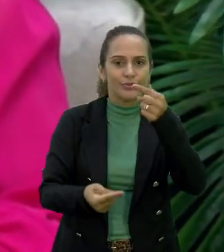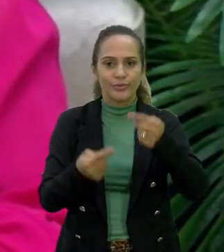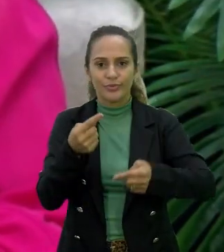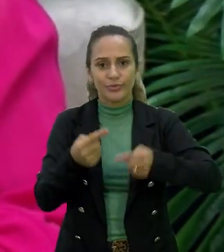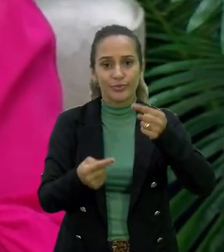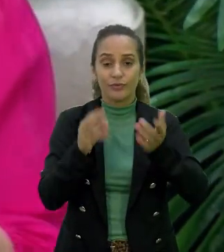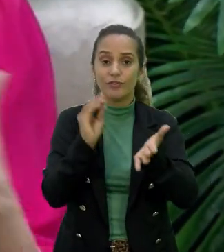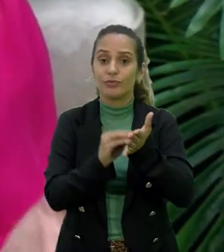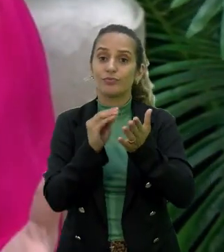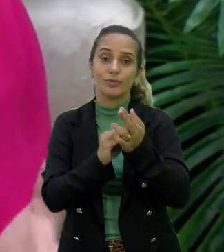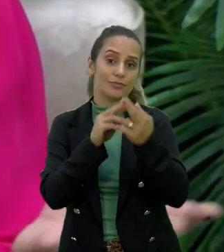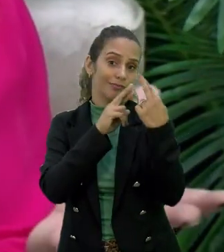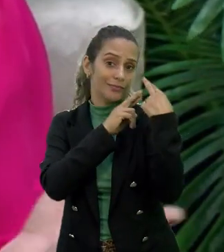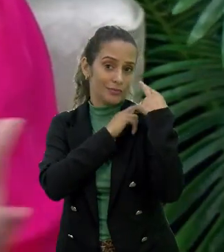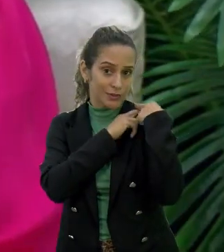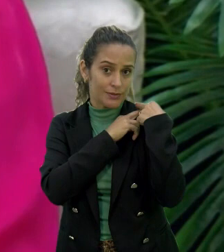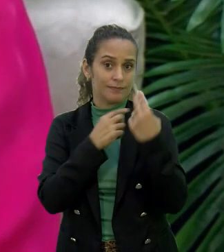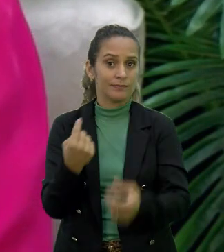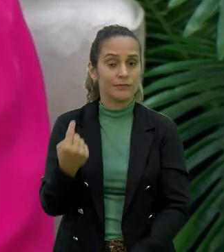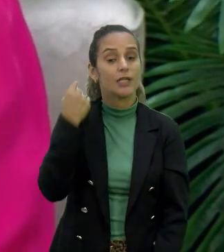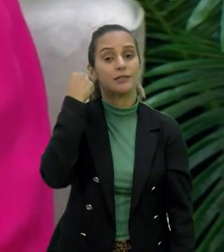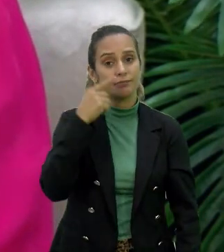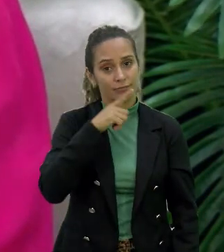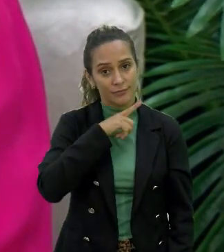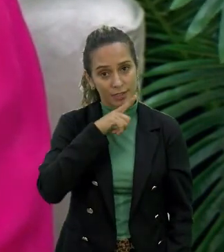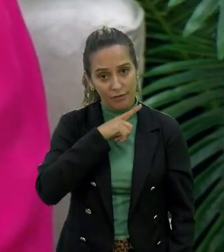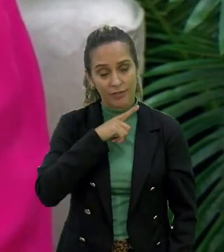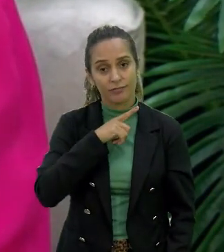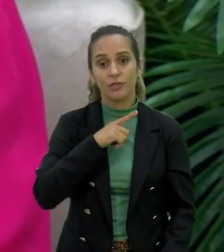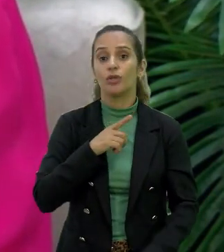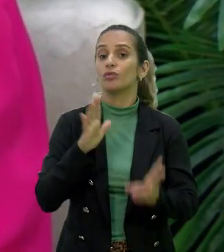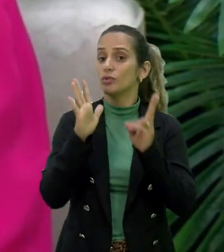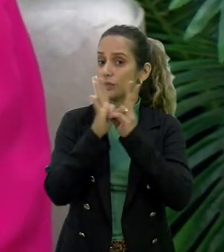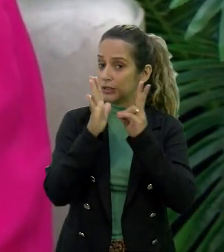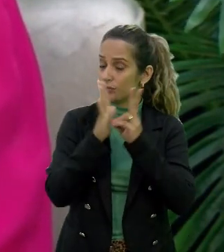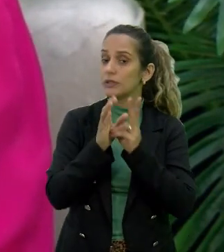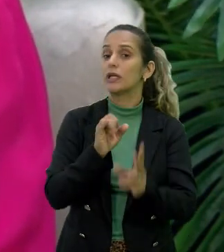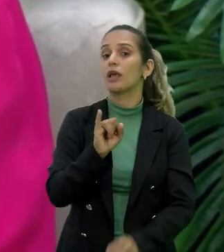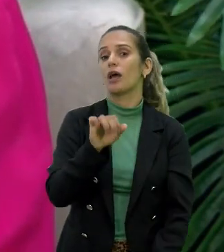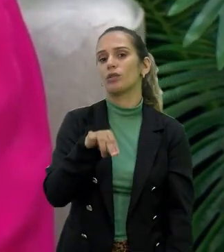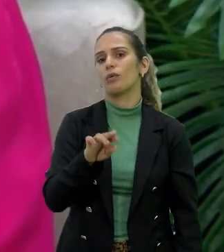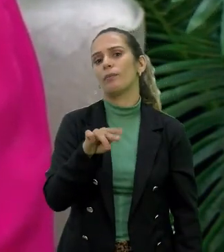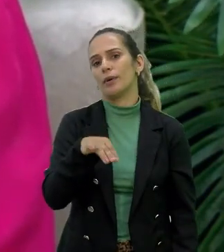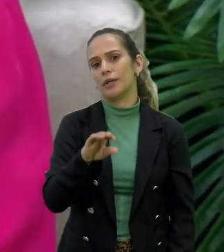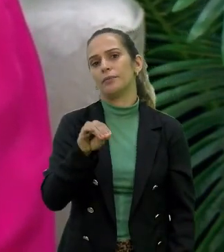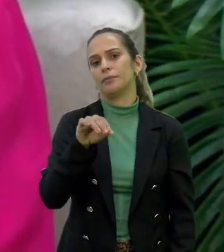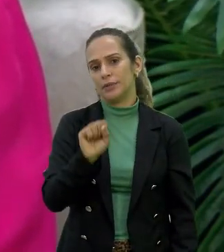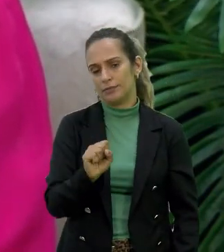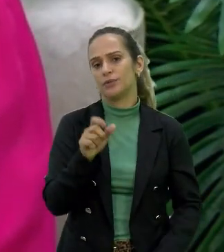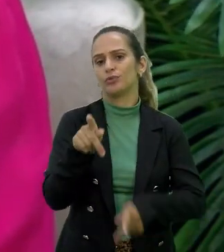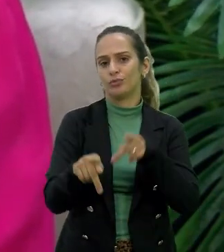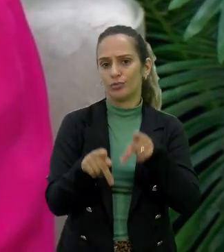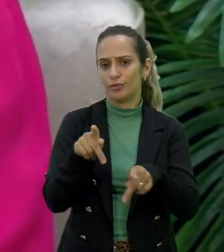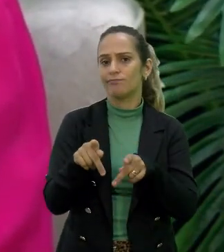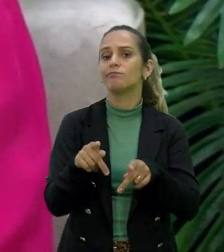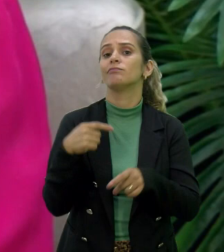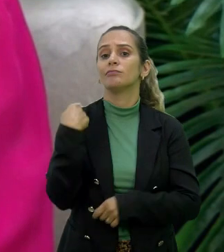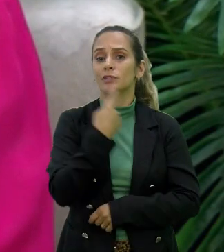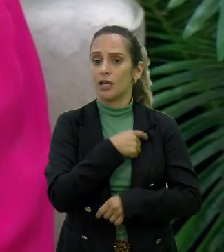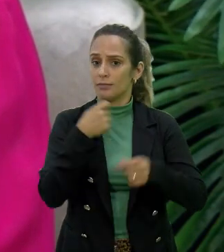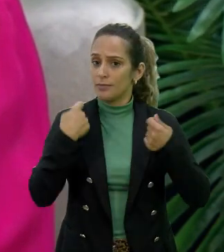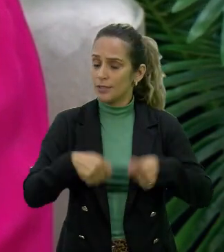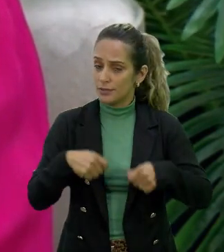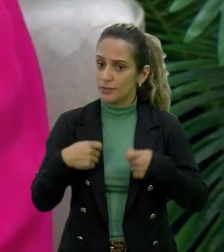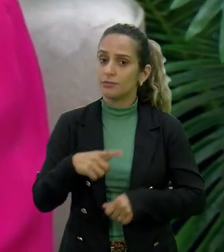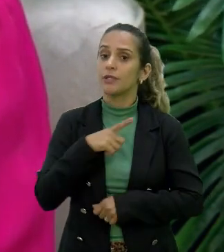uma prática e responsável que se cometeu lá atrás com os índios yanomamis e eu acho que a gente com os povos yanomamis eu acho que a gente